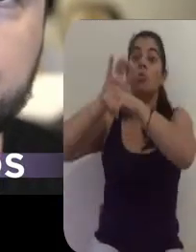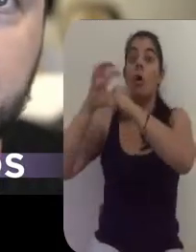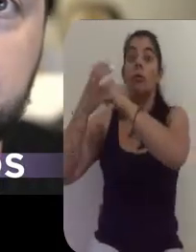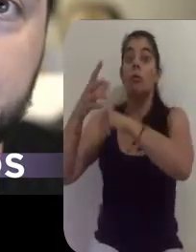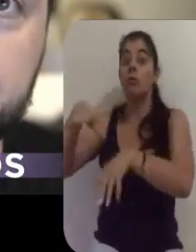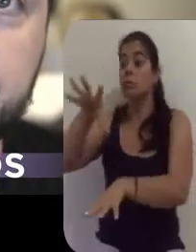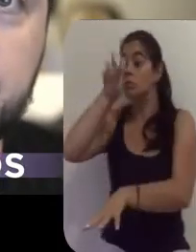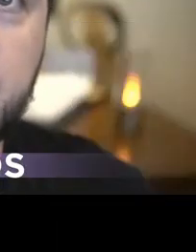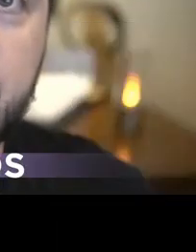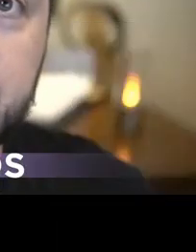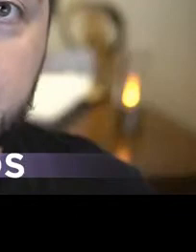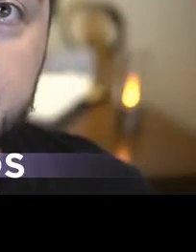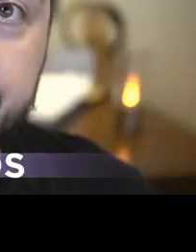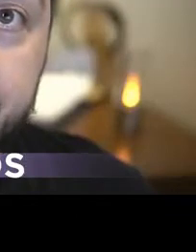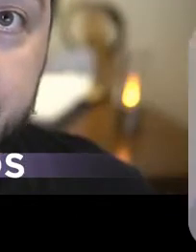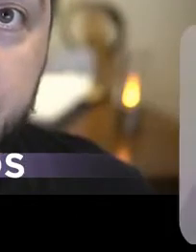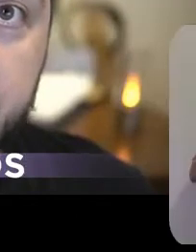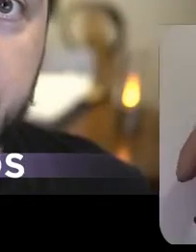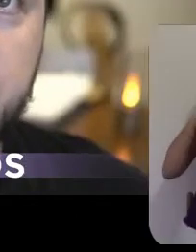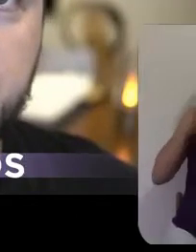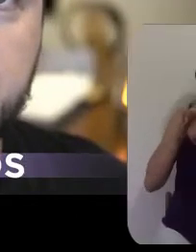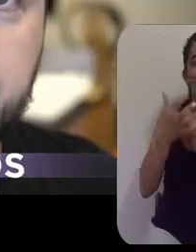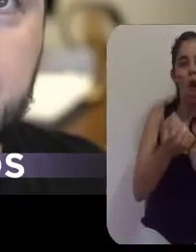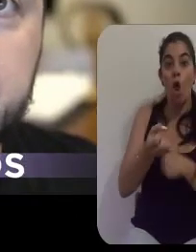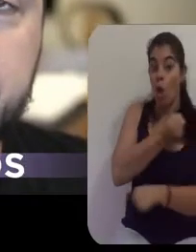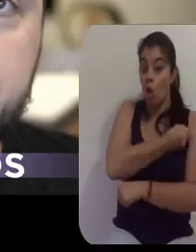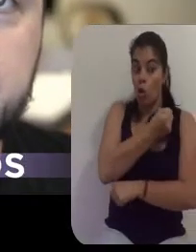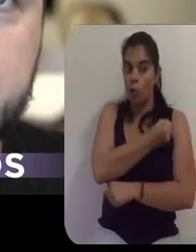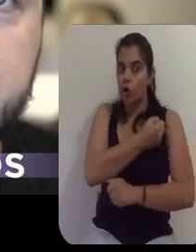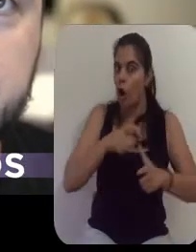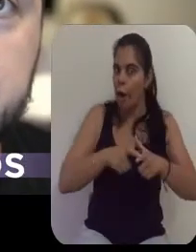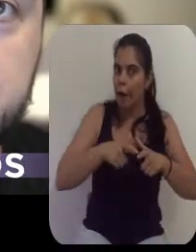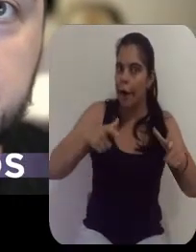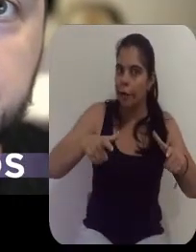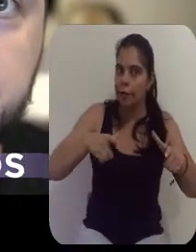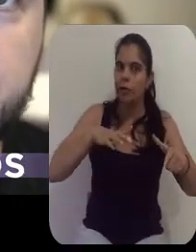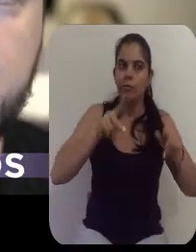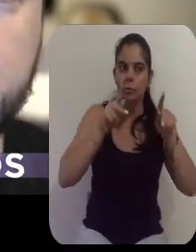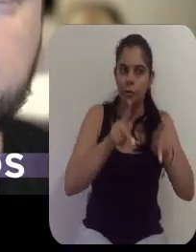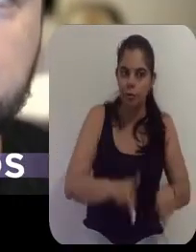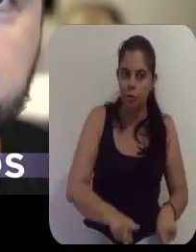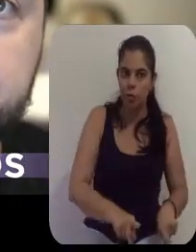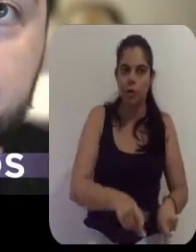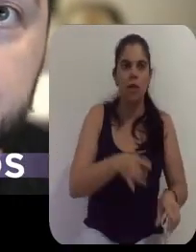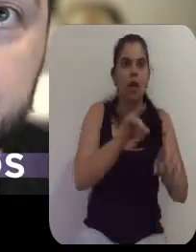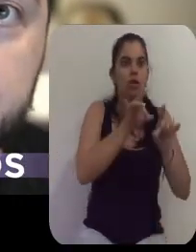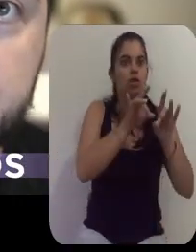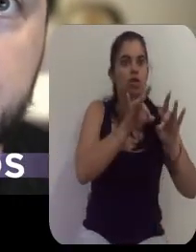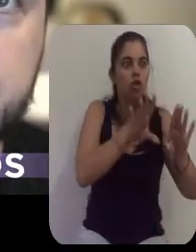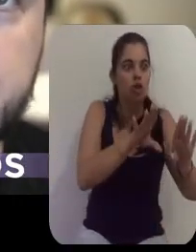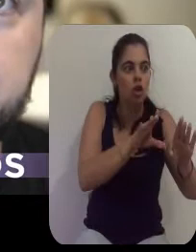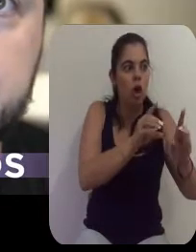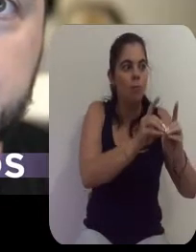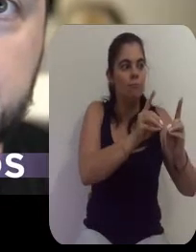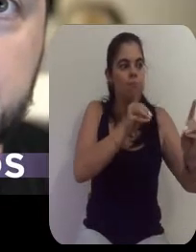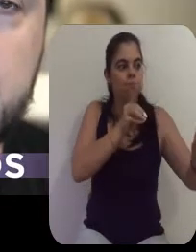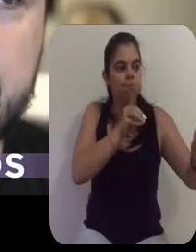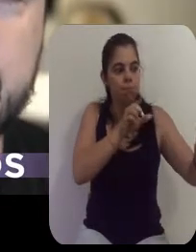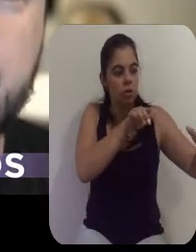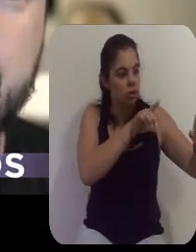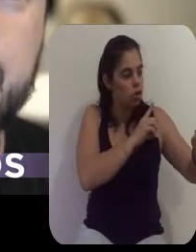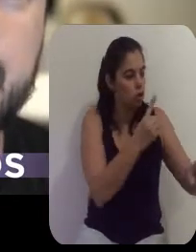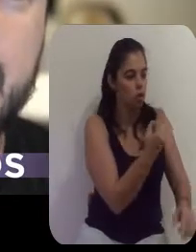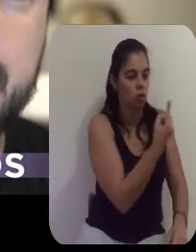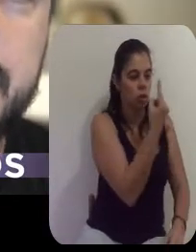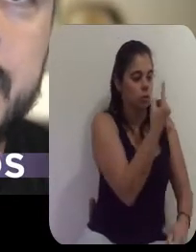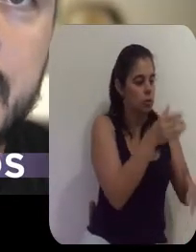o isolamento e a distância física que impede esse vírus de ser transmitido. Então, daqui para frente, saiba disso.